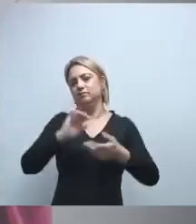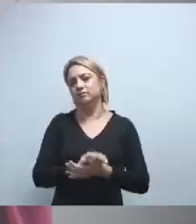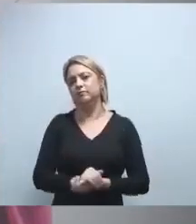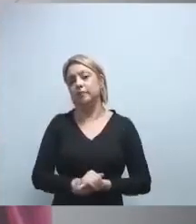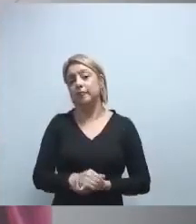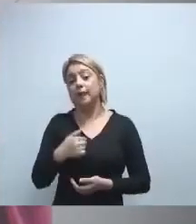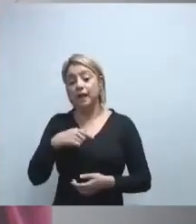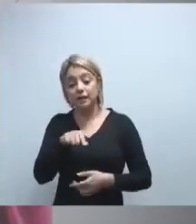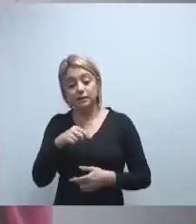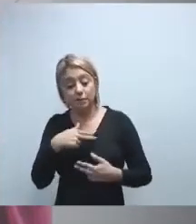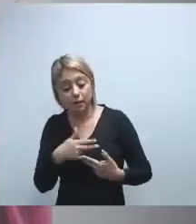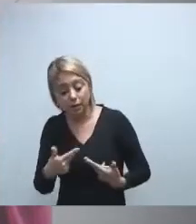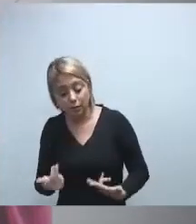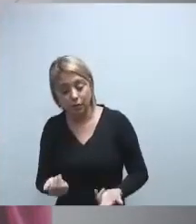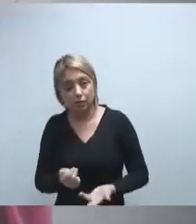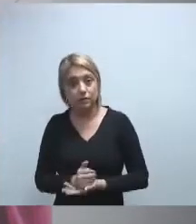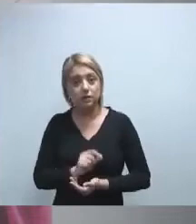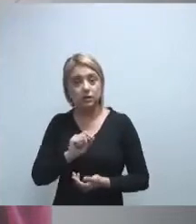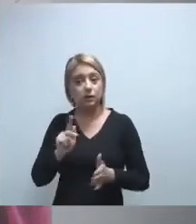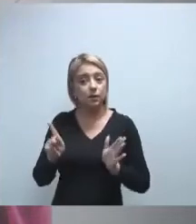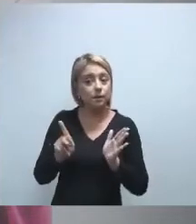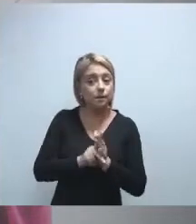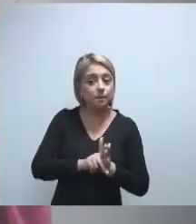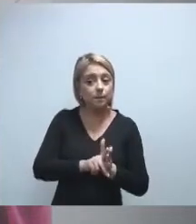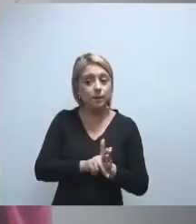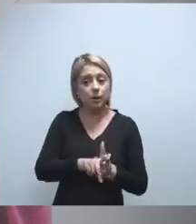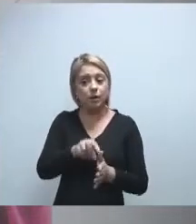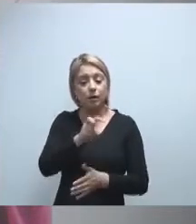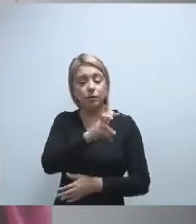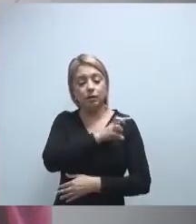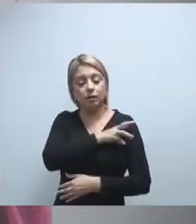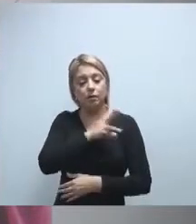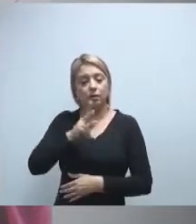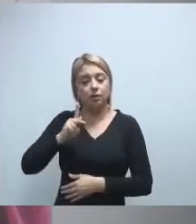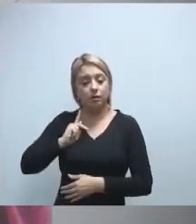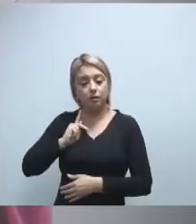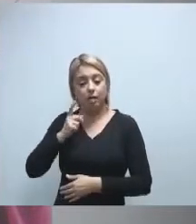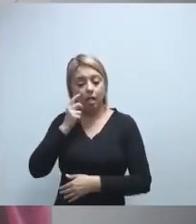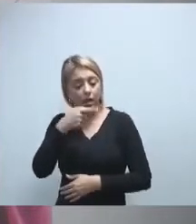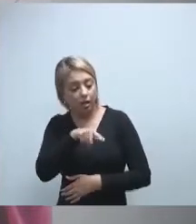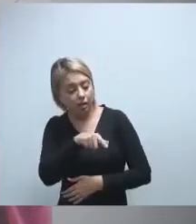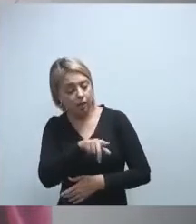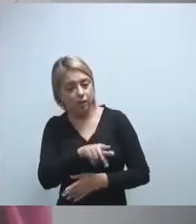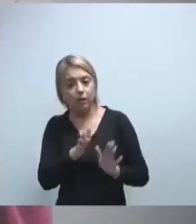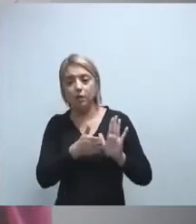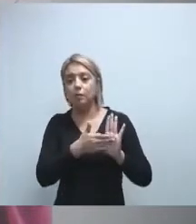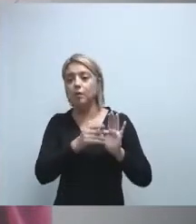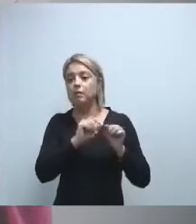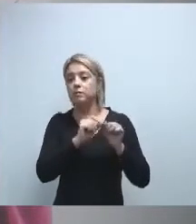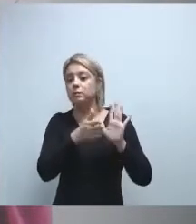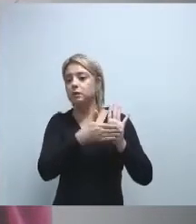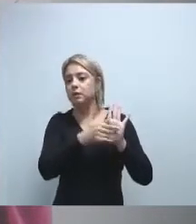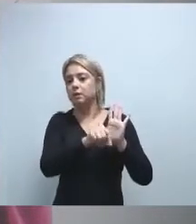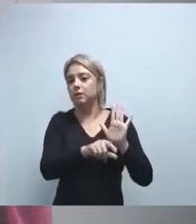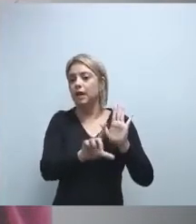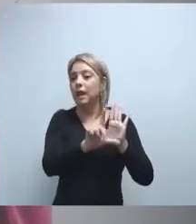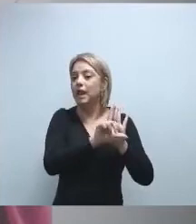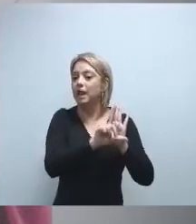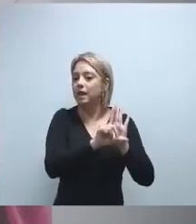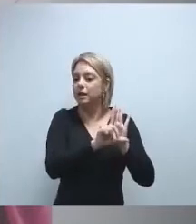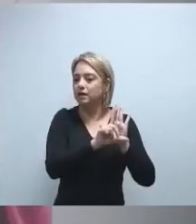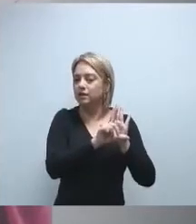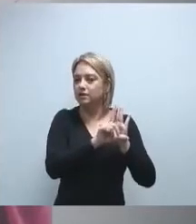isso é uma coisa que o próprio ministério público deveria recuar a fazer uma proposta legislativa